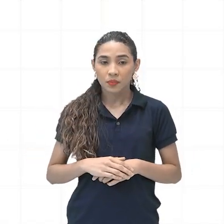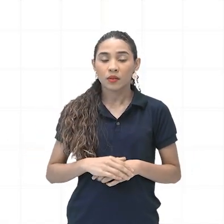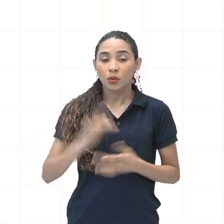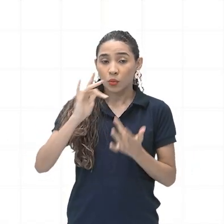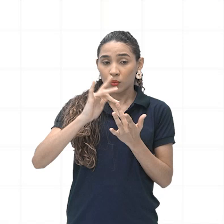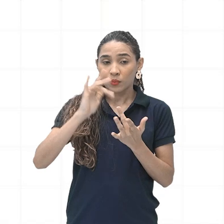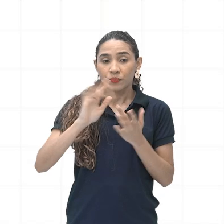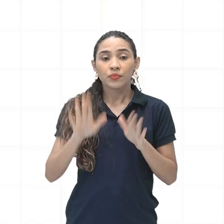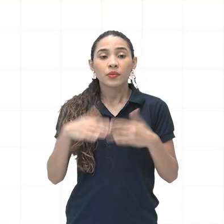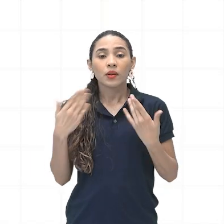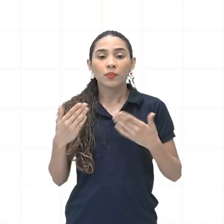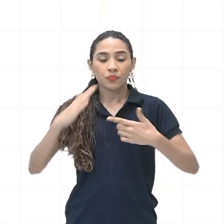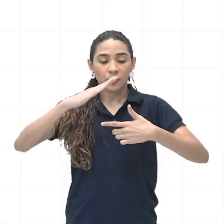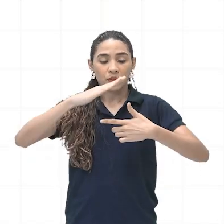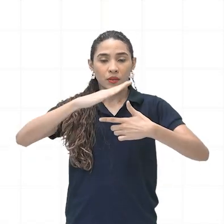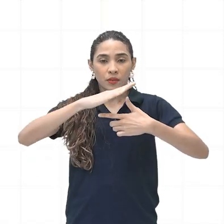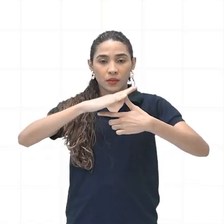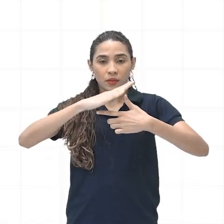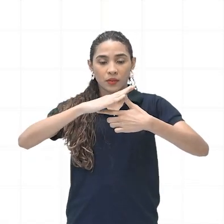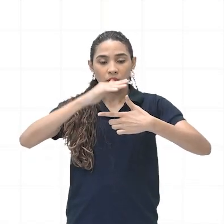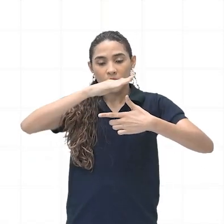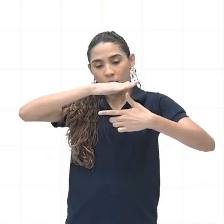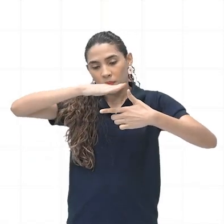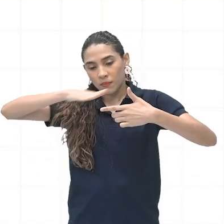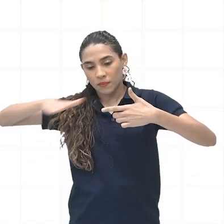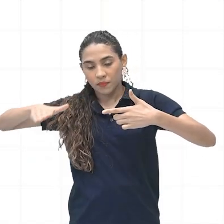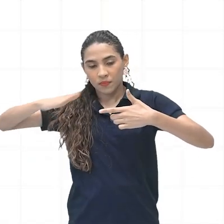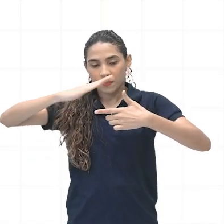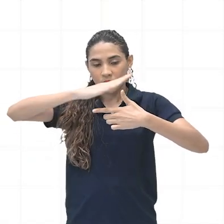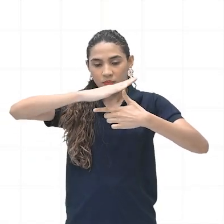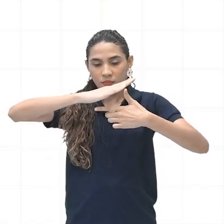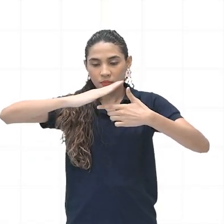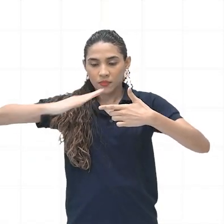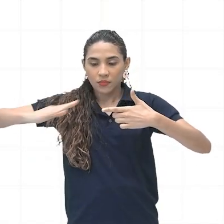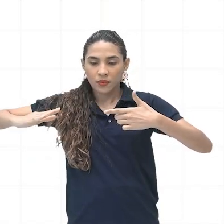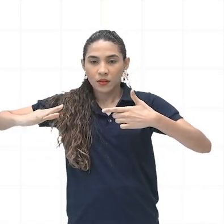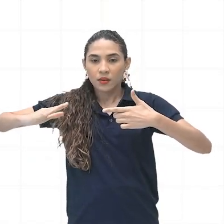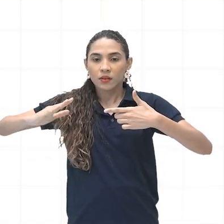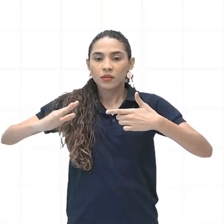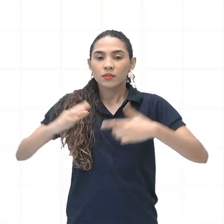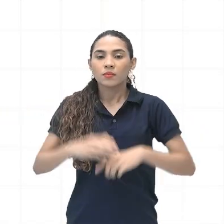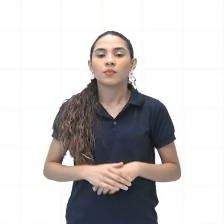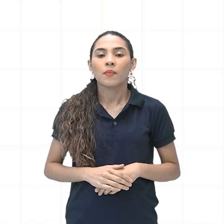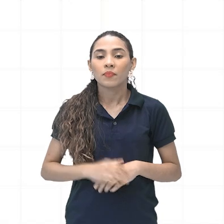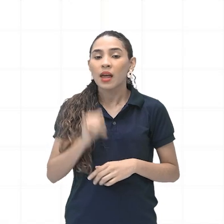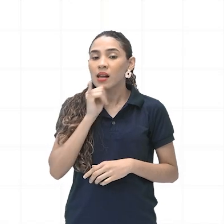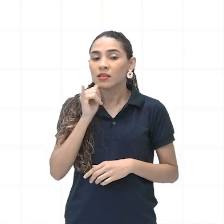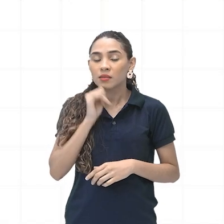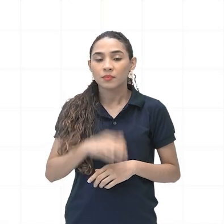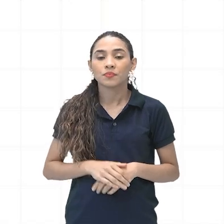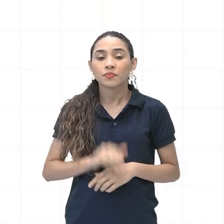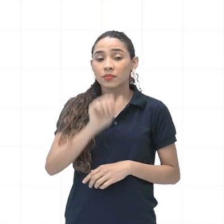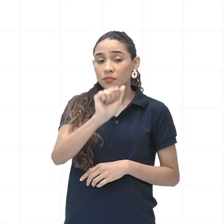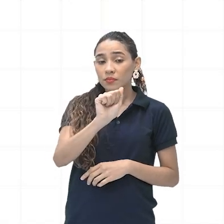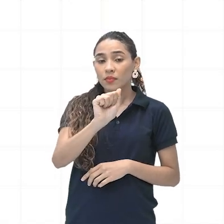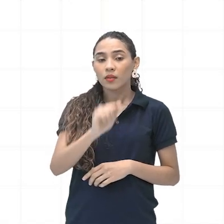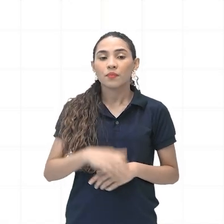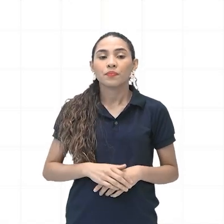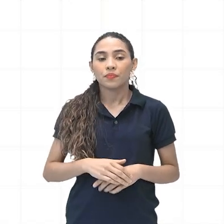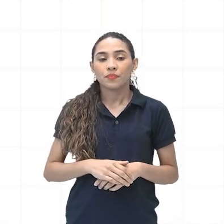grande. Então, o triângulo grande, quem está oposto ao vértice A vai ser chamado